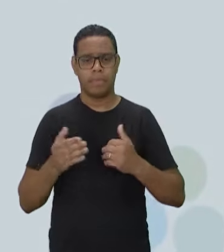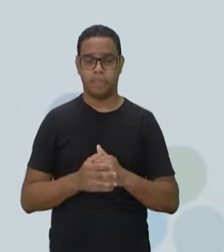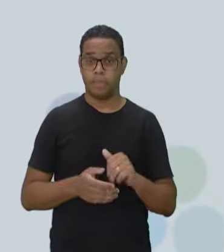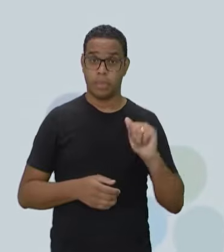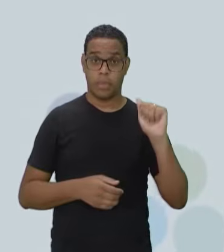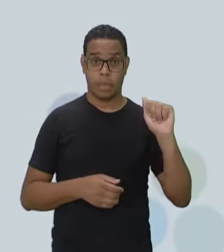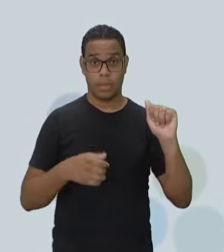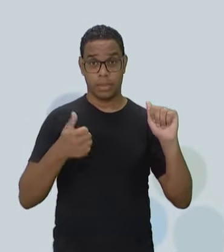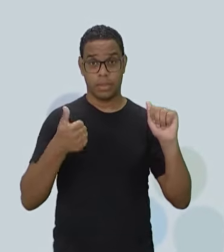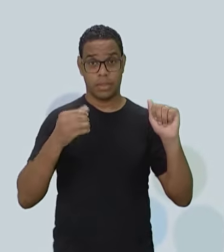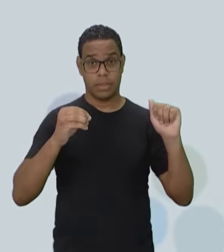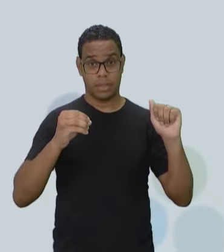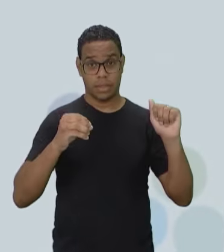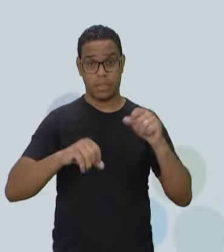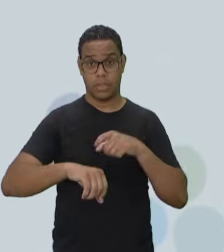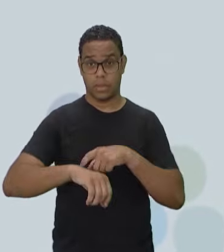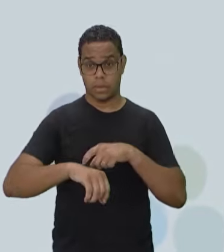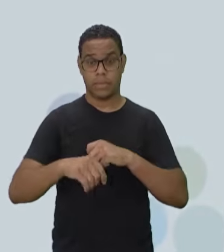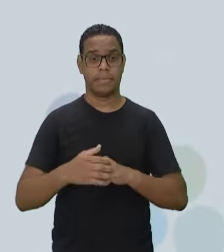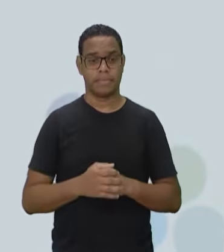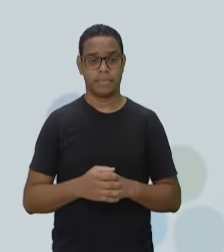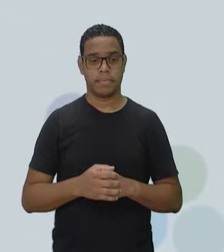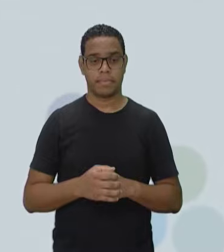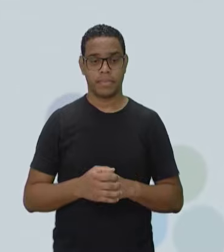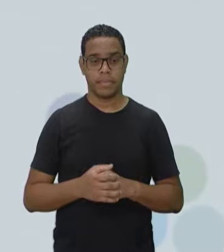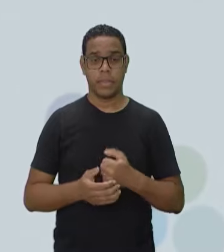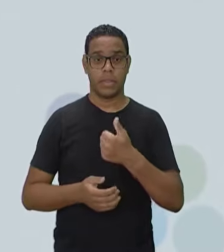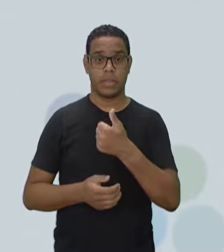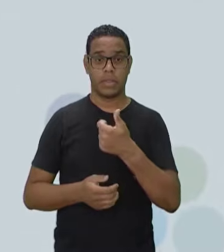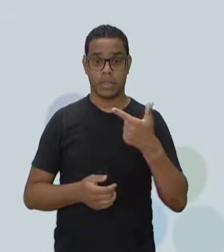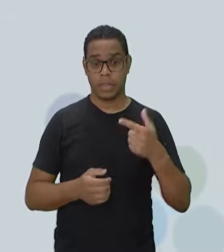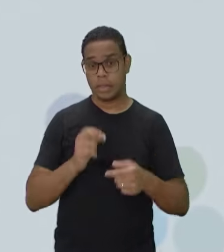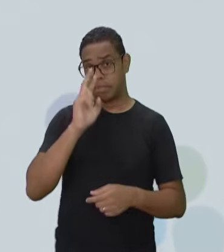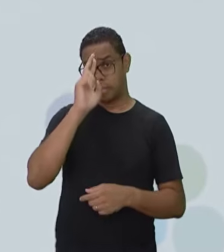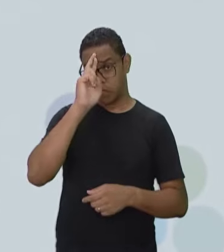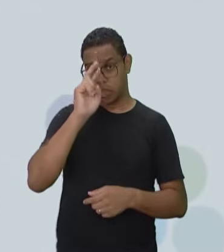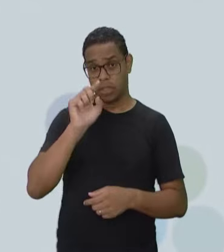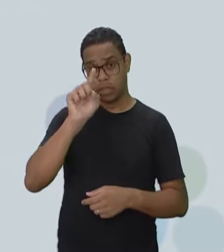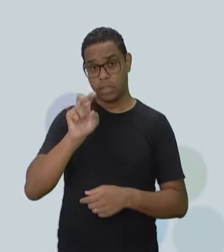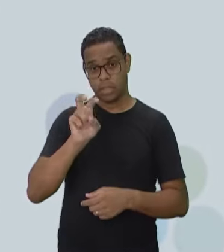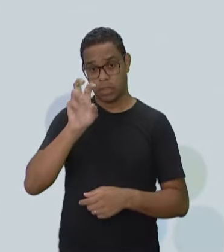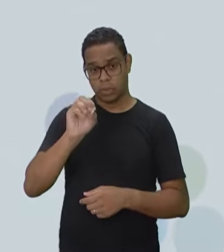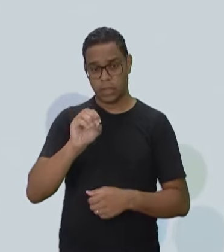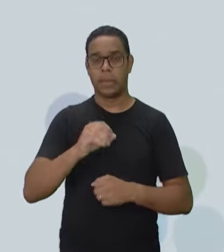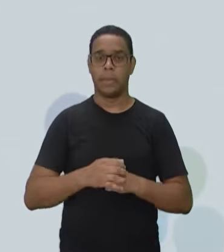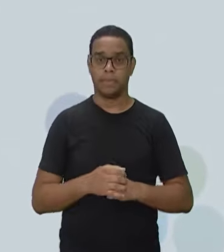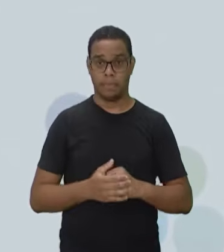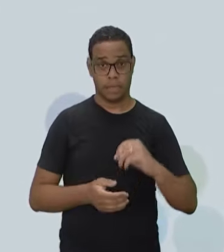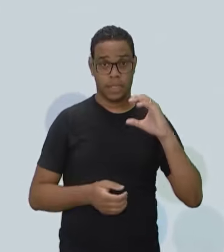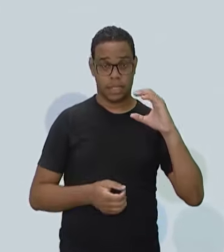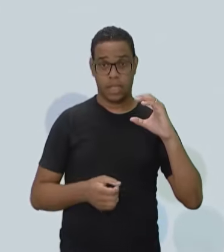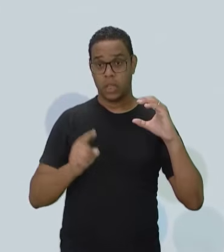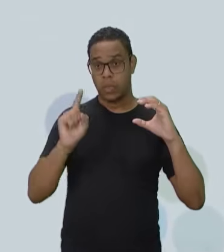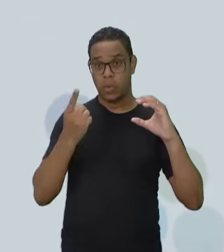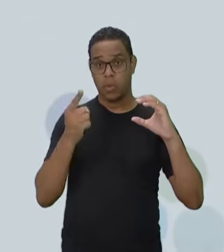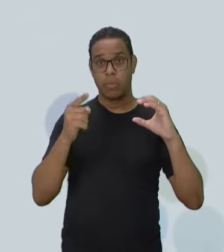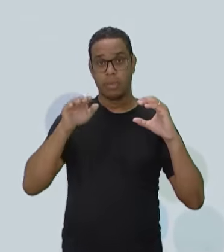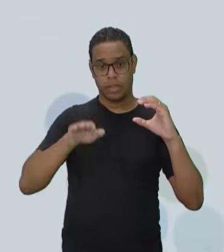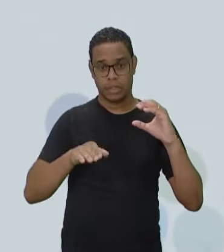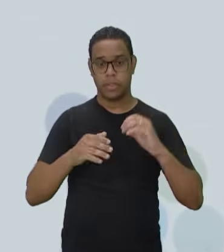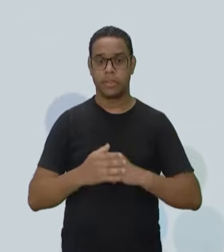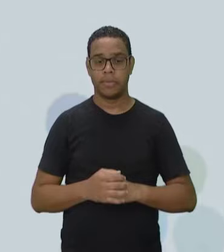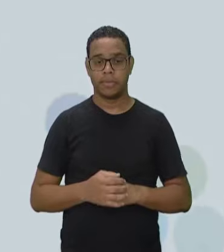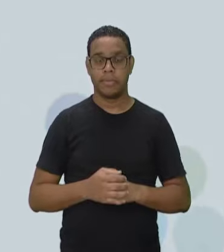A, 10 horas. Item B, 12 horas e 50 minutos. Item C, 13